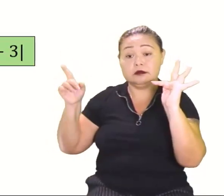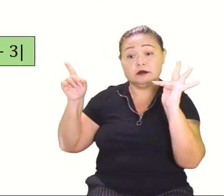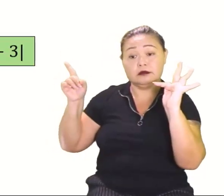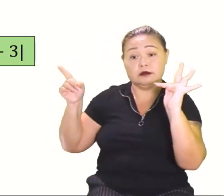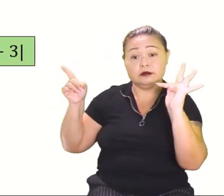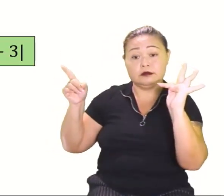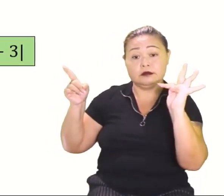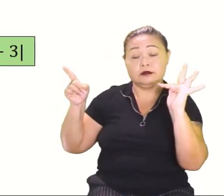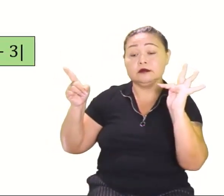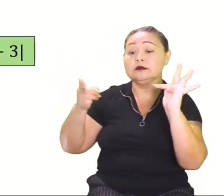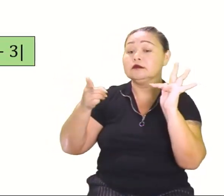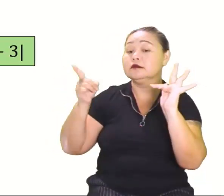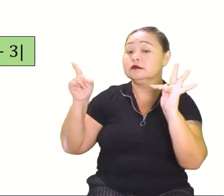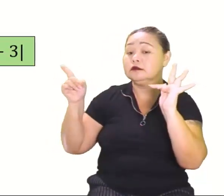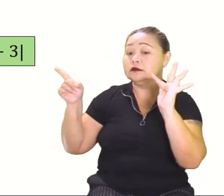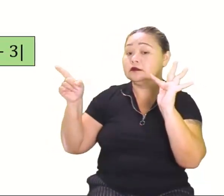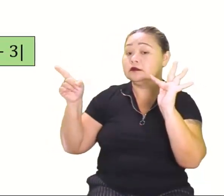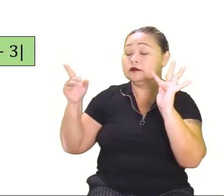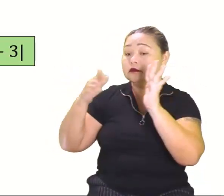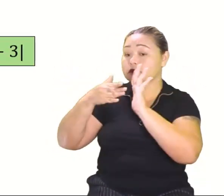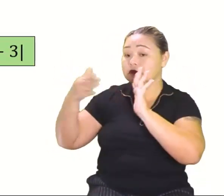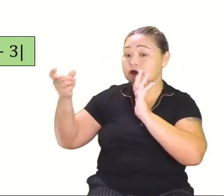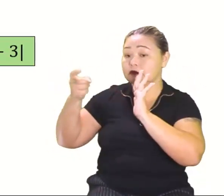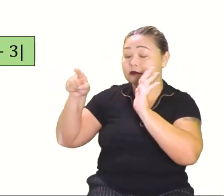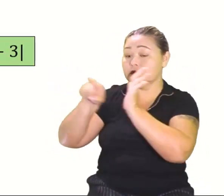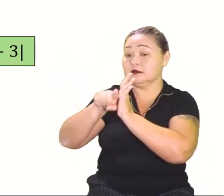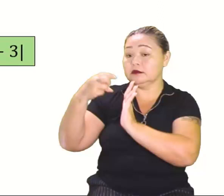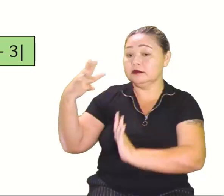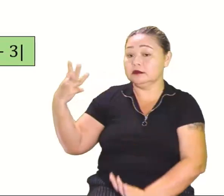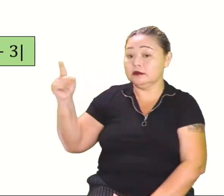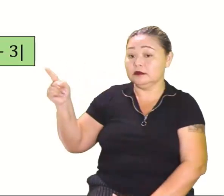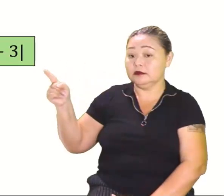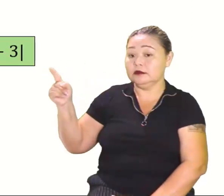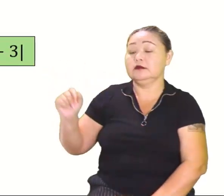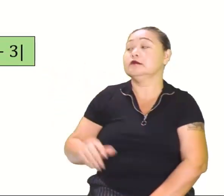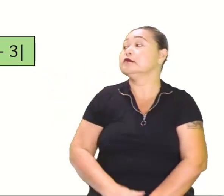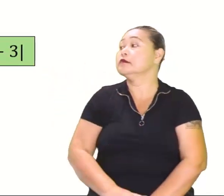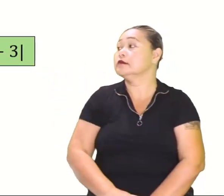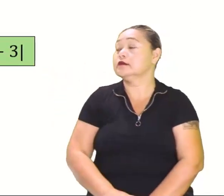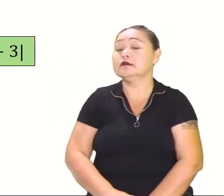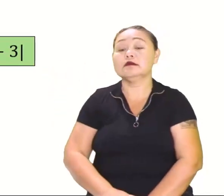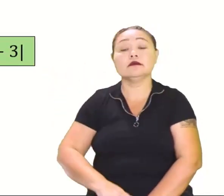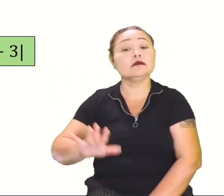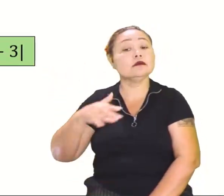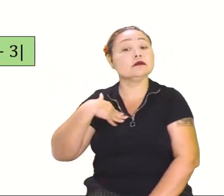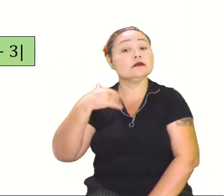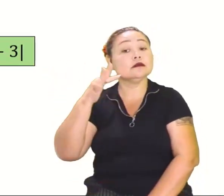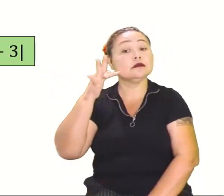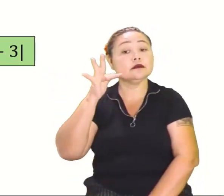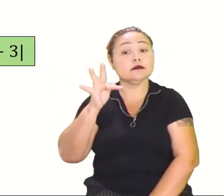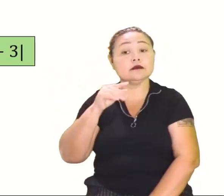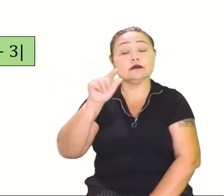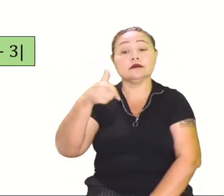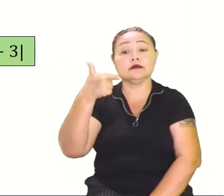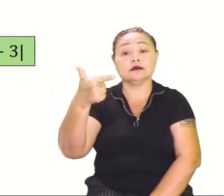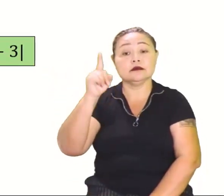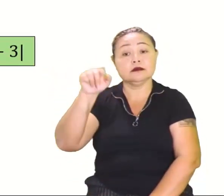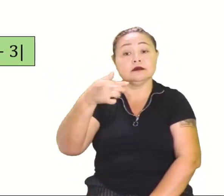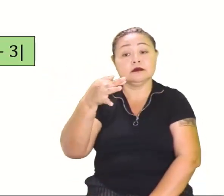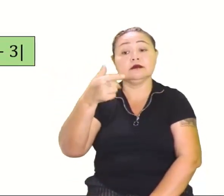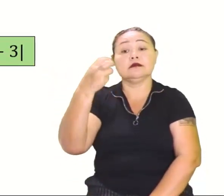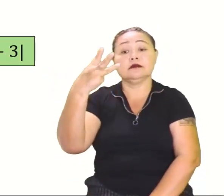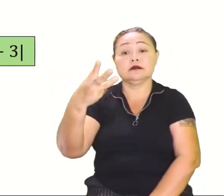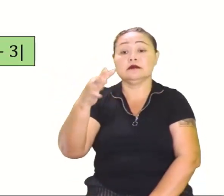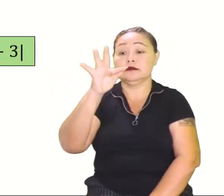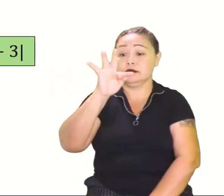função é f de x igual ao módulo de x menos 3. Então, vamos lá. Primeiro eu vou fazer o f do 2, depois